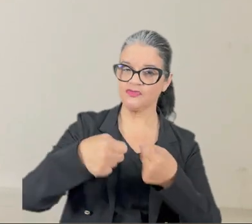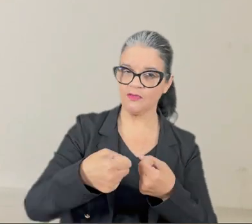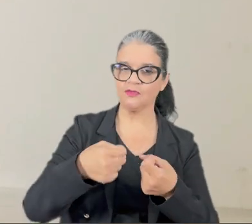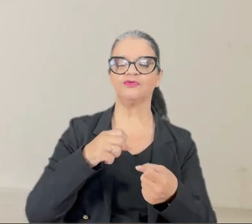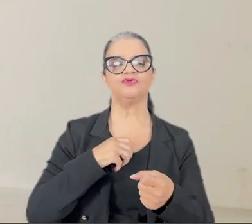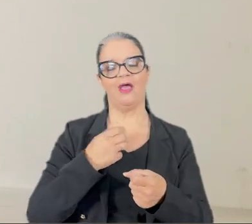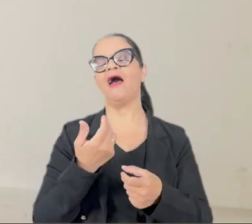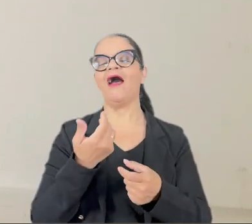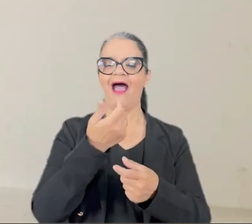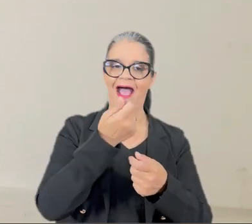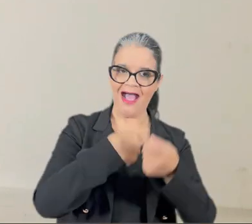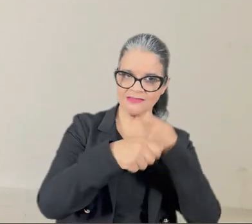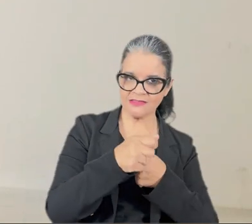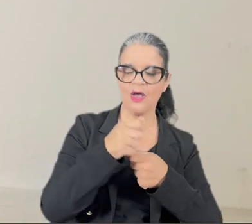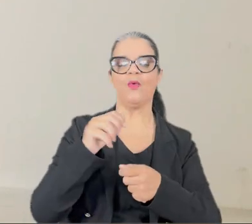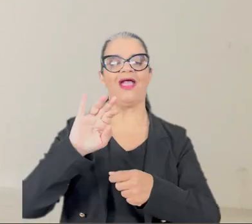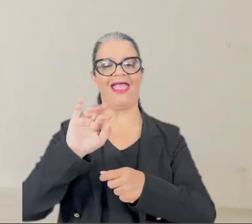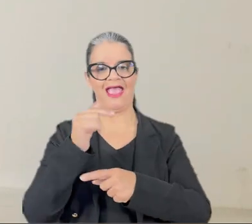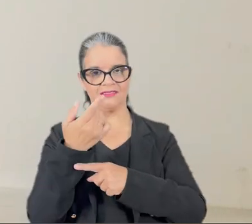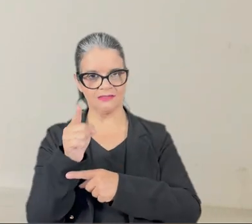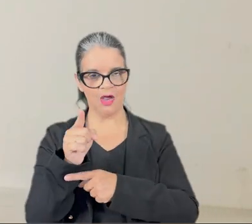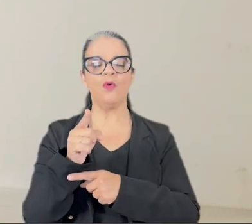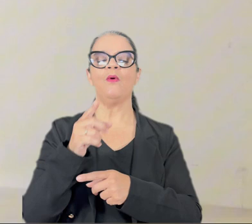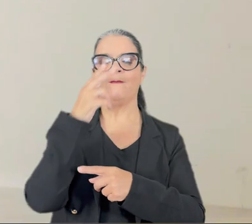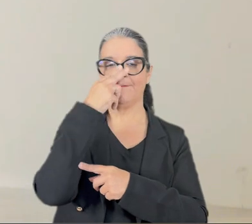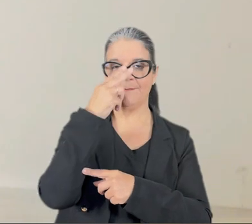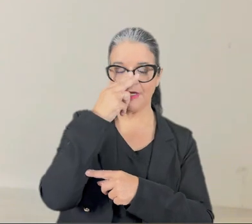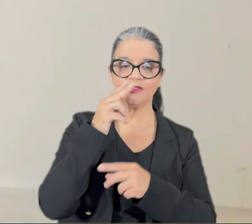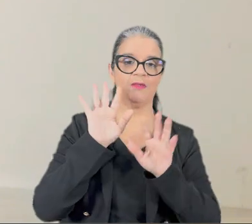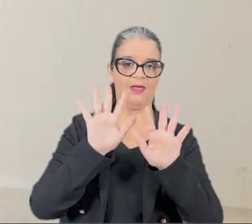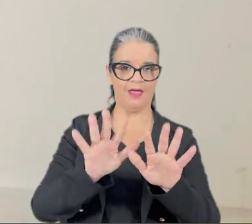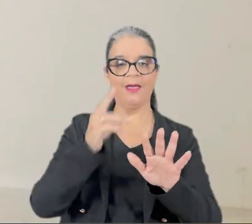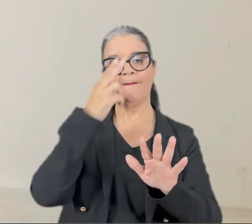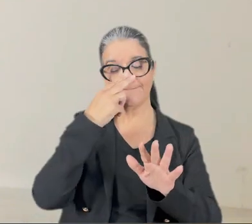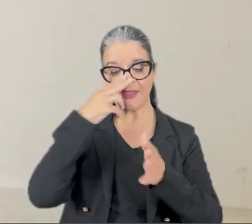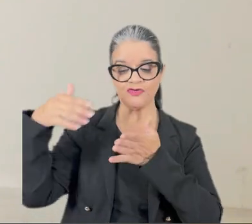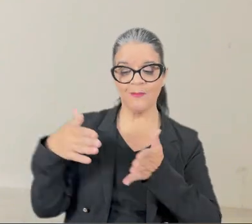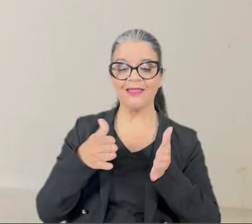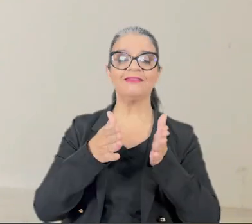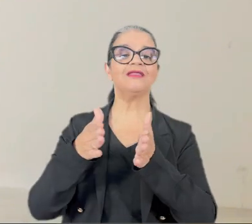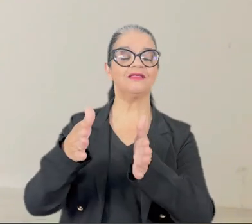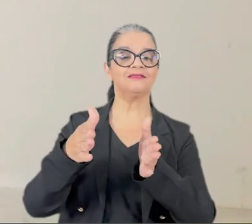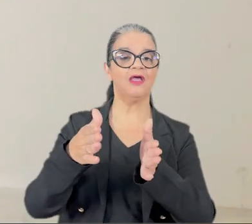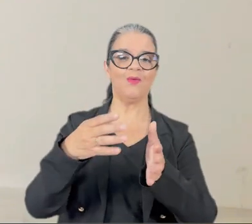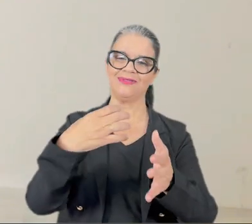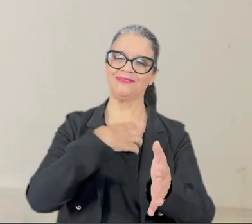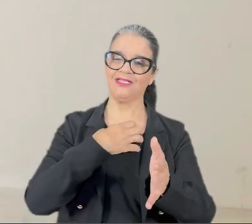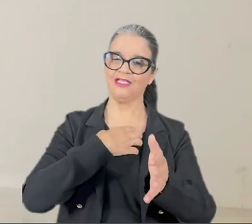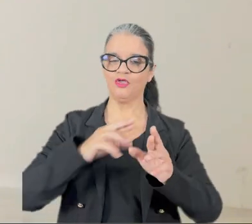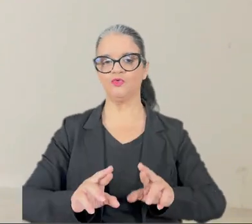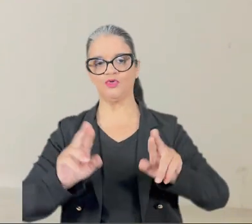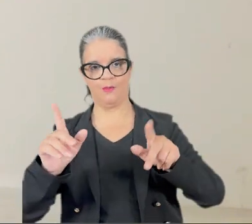par ação e reação, terão mesma magnitude, mesma direção e